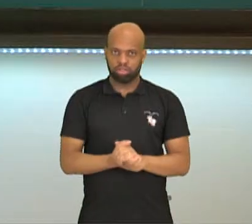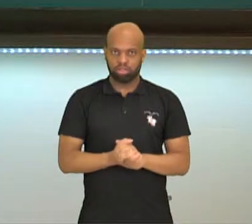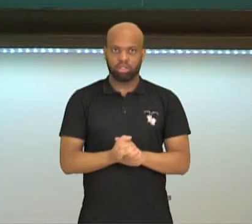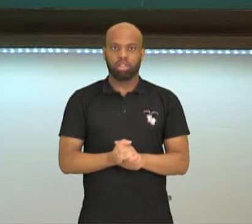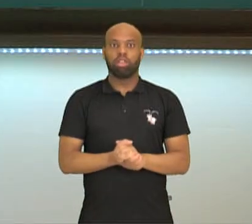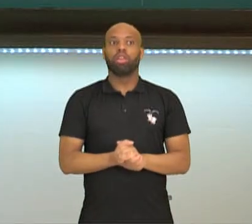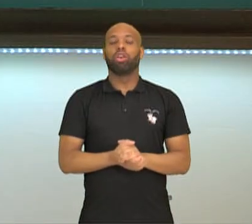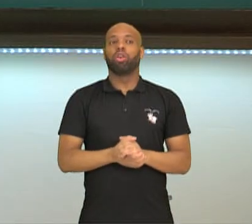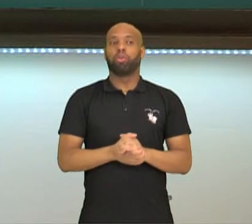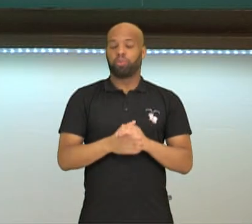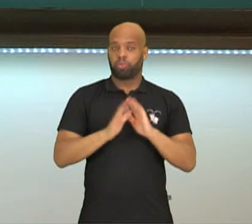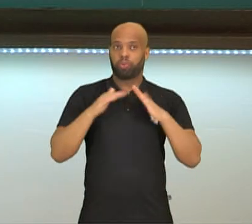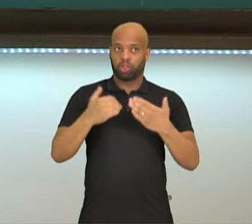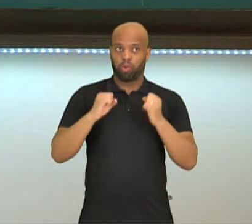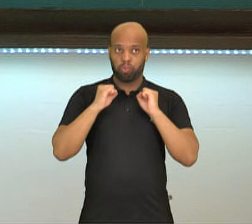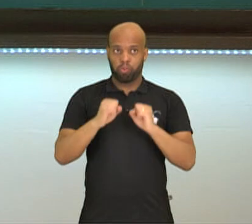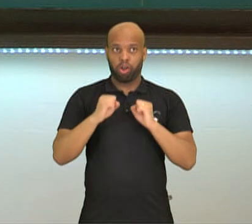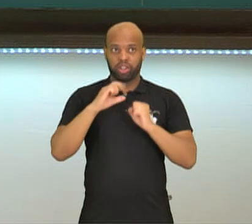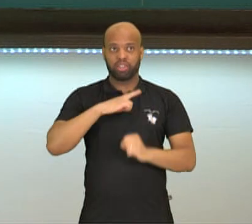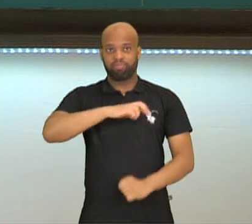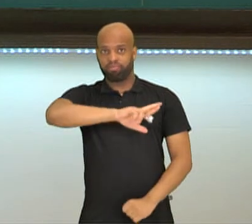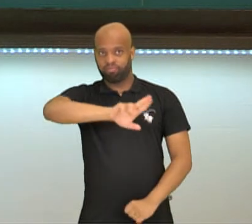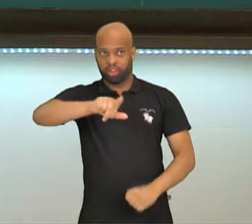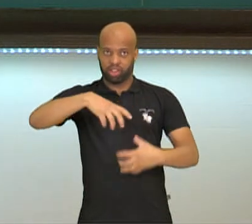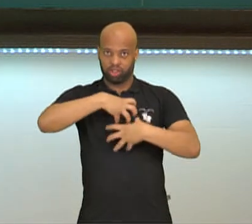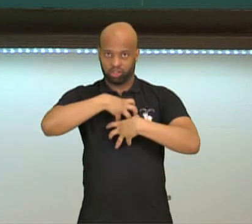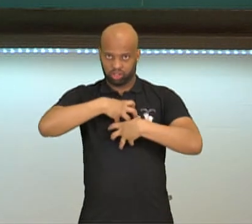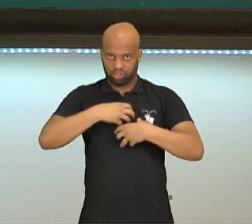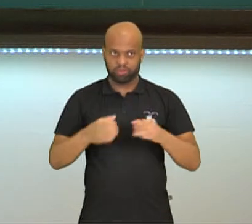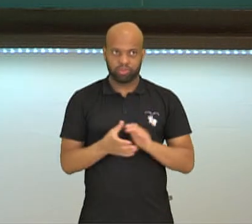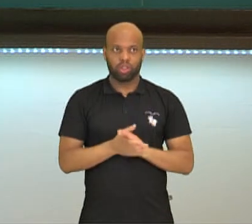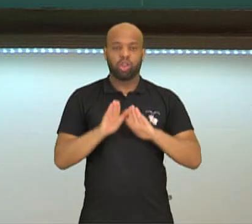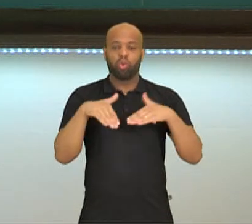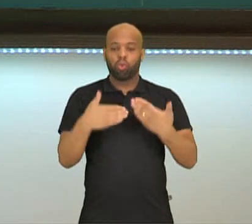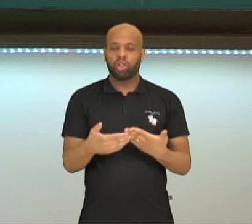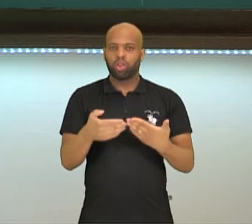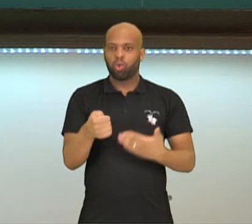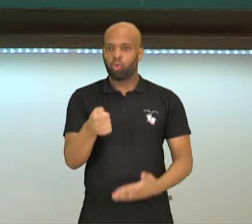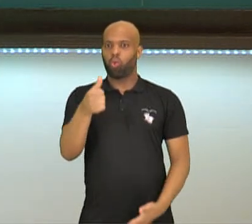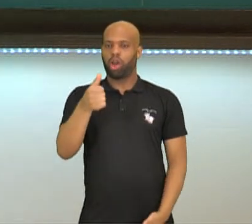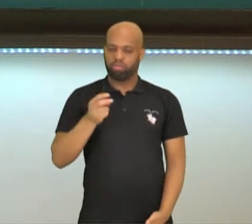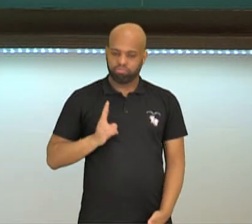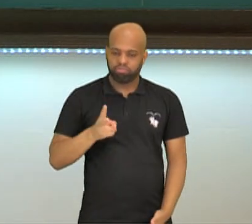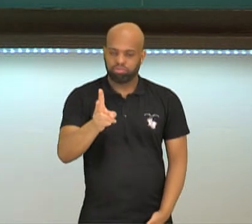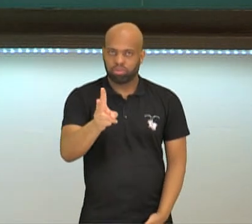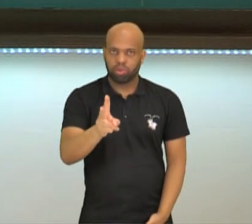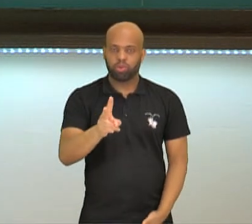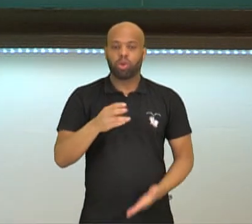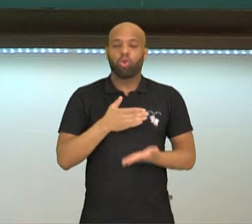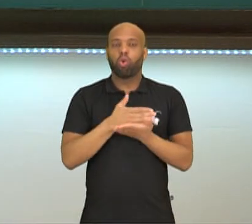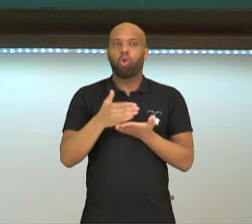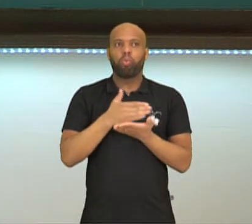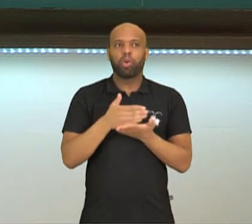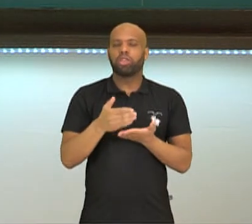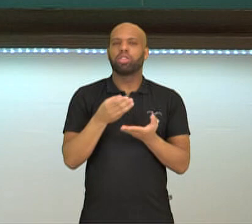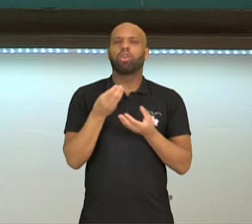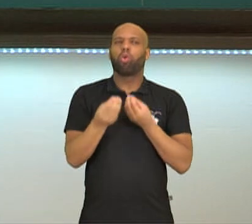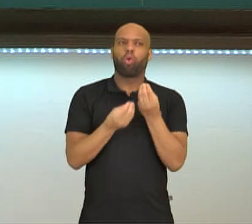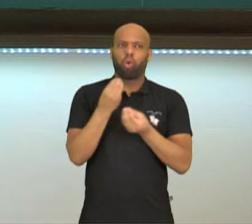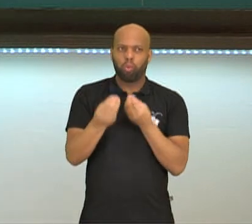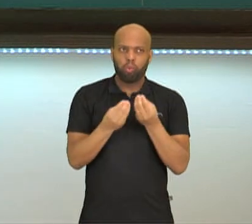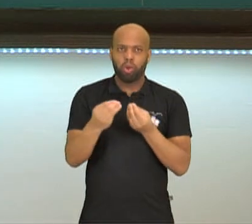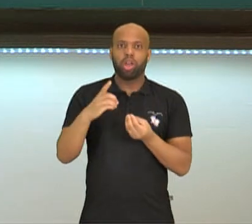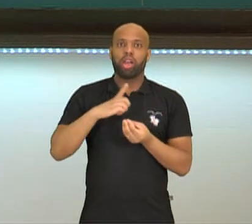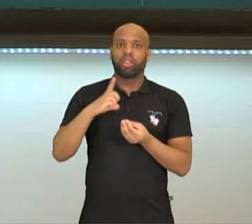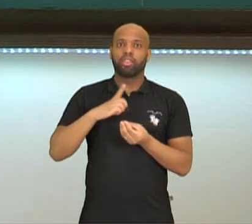doença pode ser feito por diversas maneiras. Geralmente, esse diagnóstico começa com